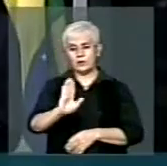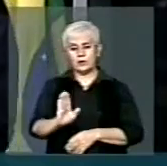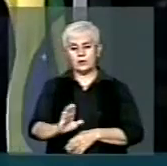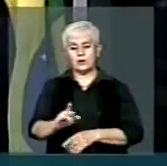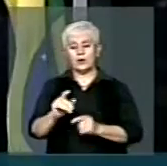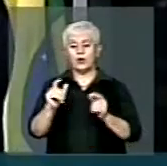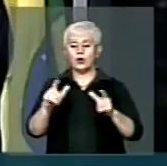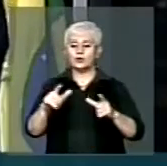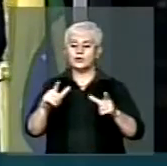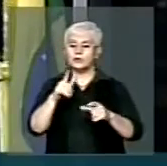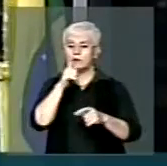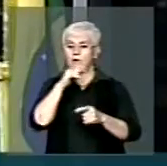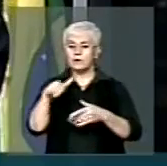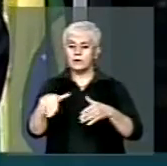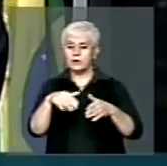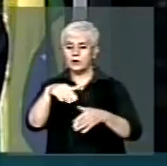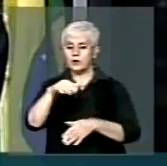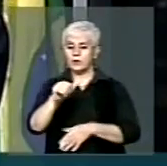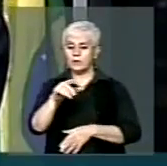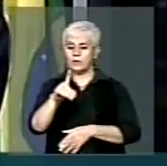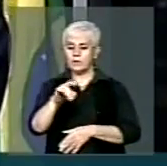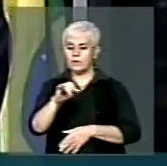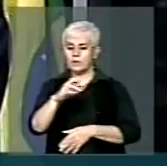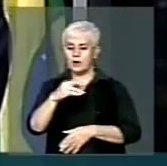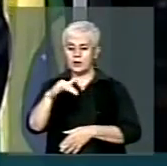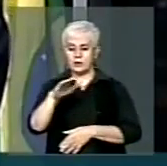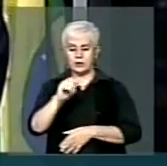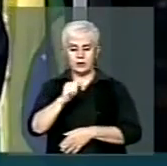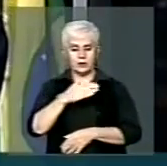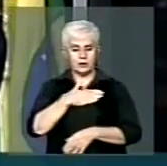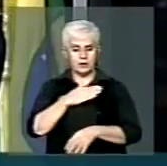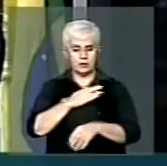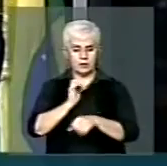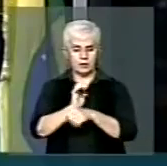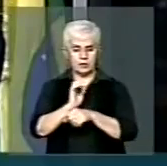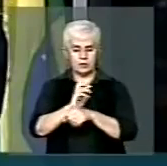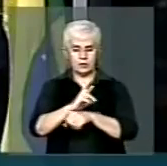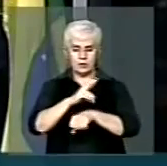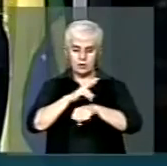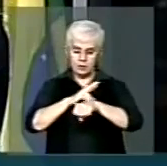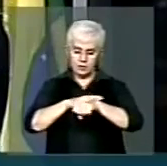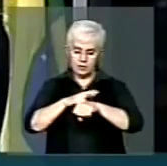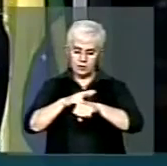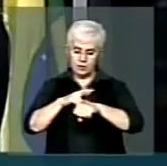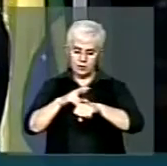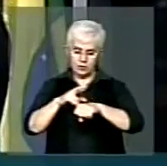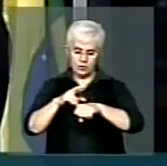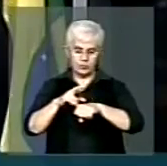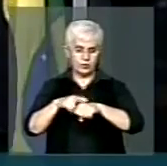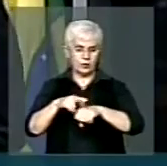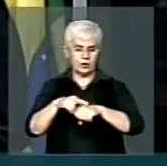lá no meu estado, rio que passa em frente à capital, Porto Velho.